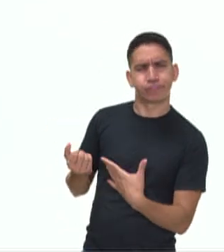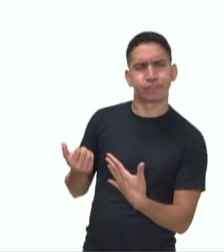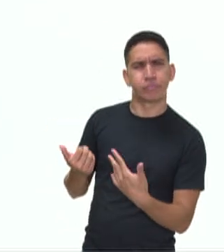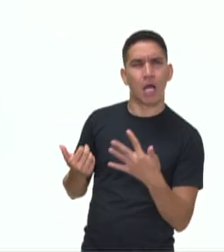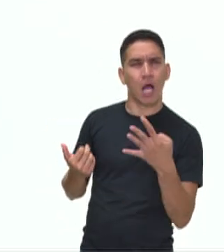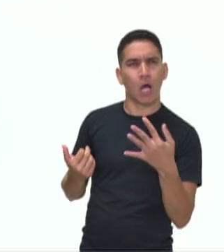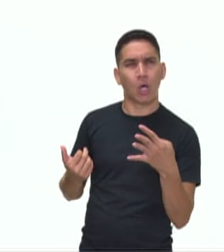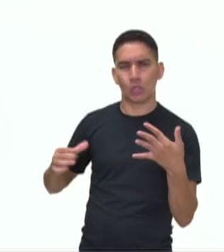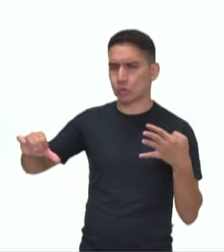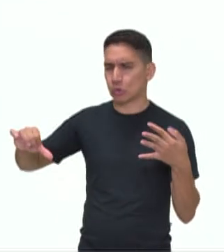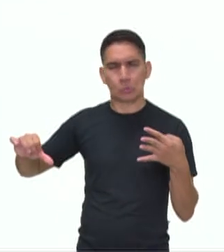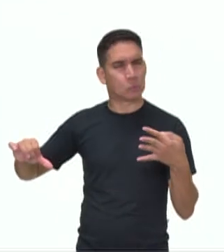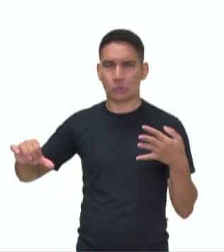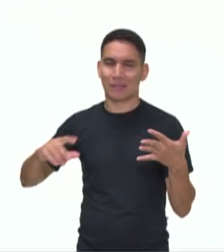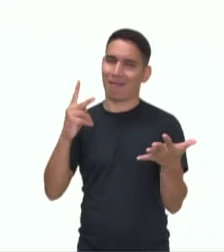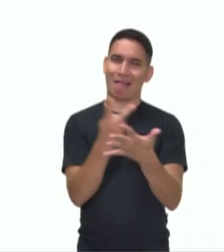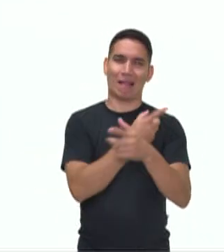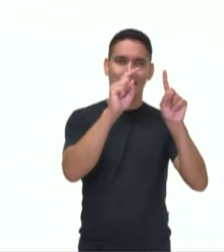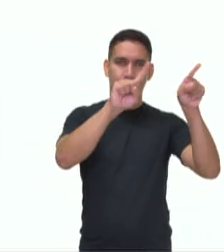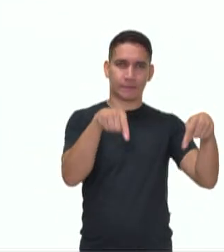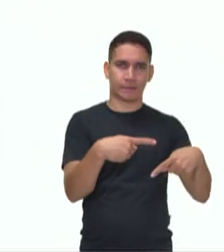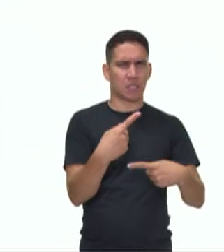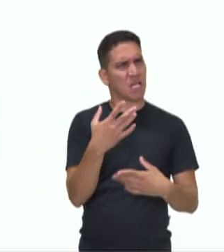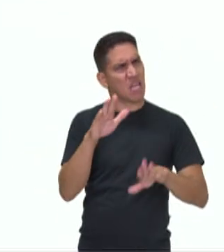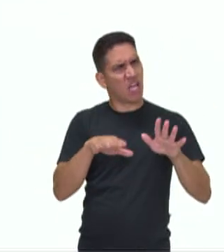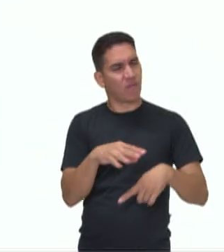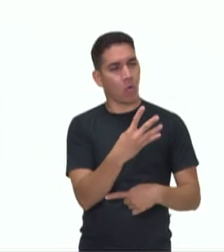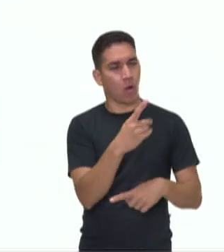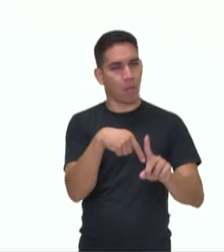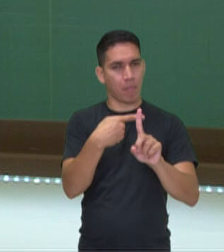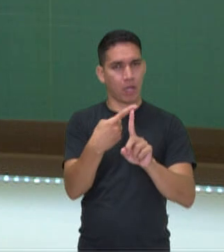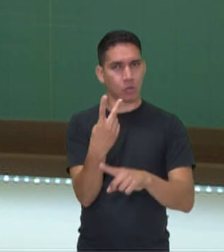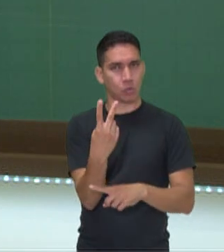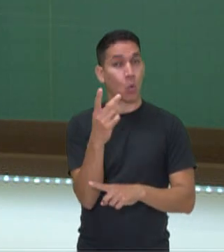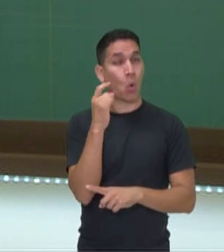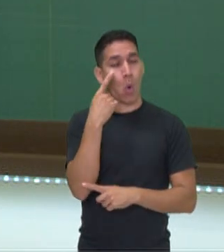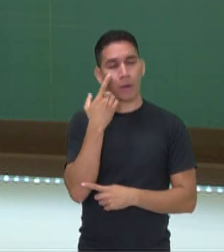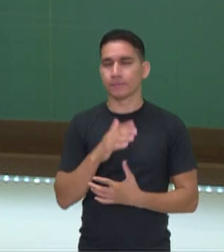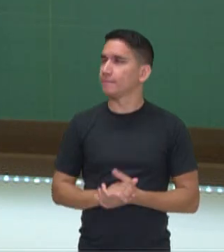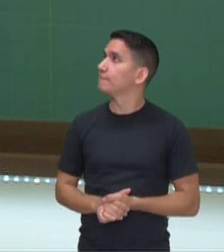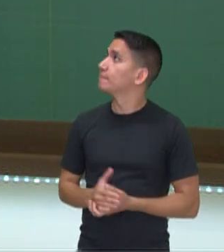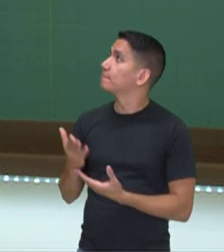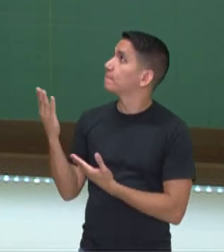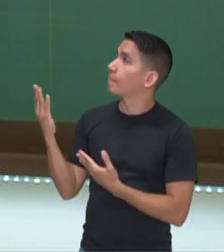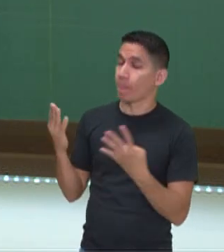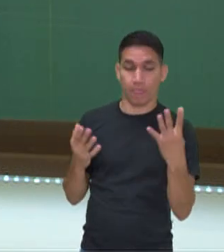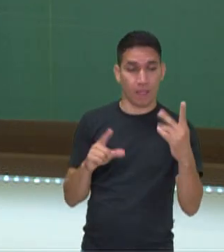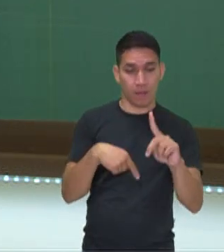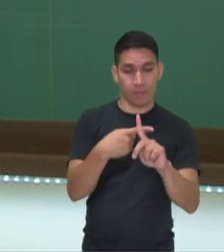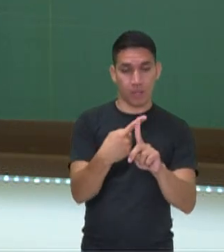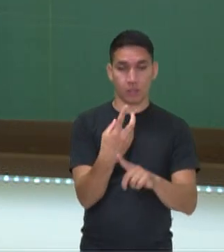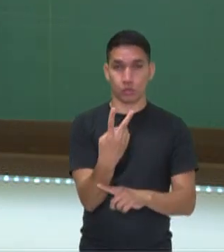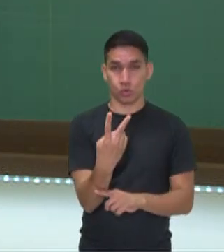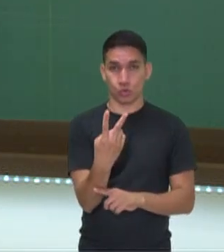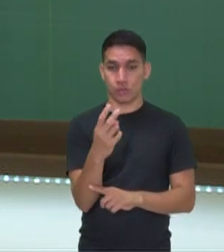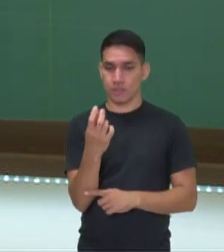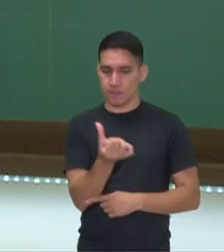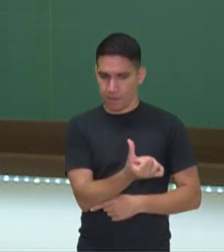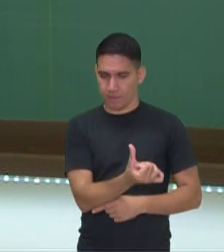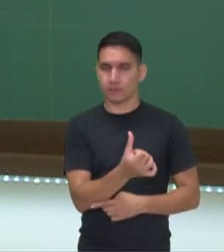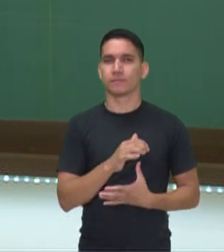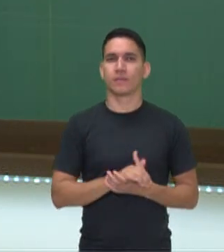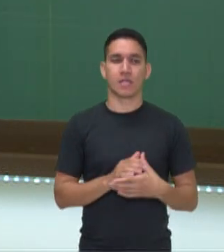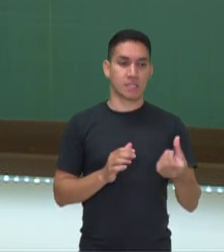aqui. Será que o parênteses vai ser no 4 mais 2? Vamos lá. Ó. Se eu pegar no 4 mais 2, 4 mais 2, 6. 6 vezes